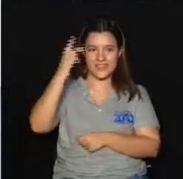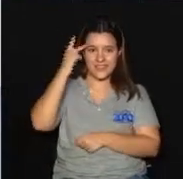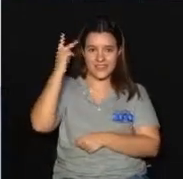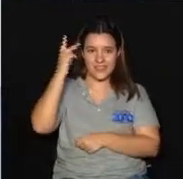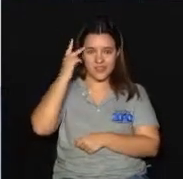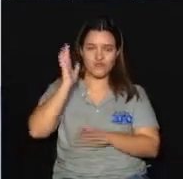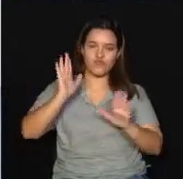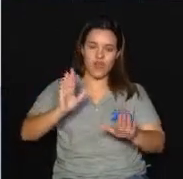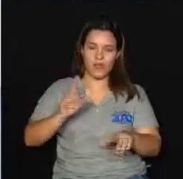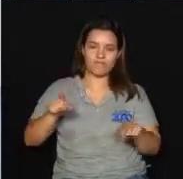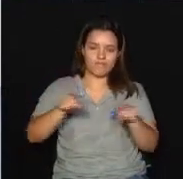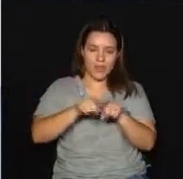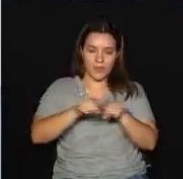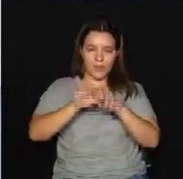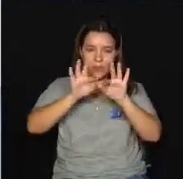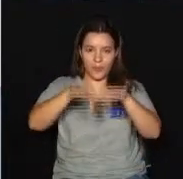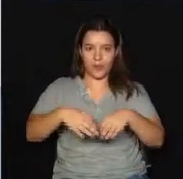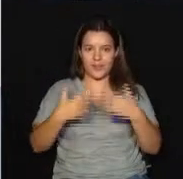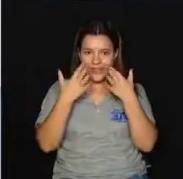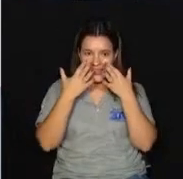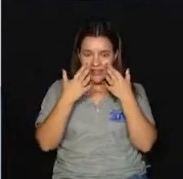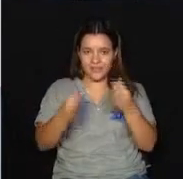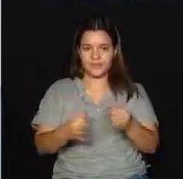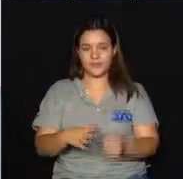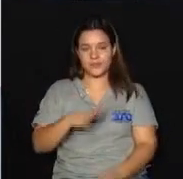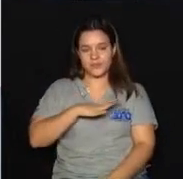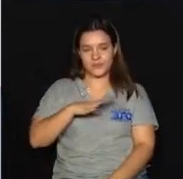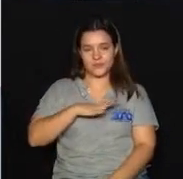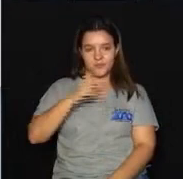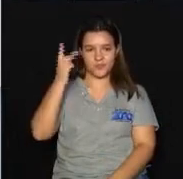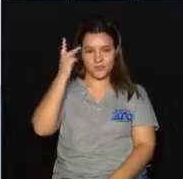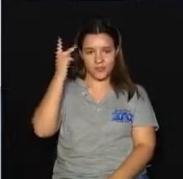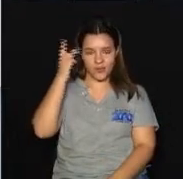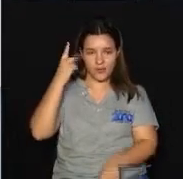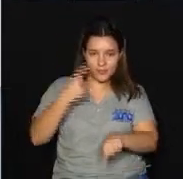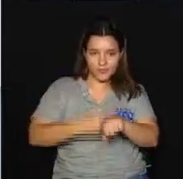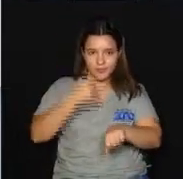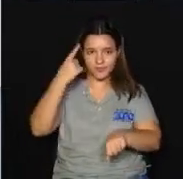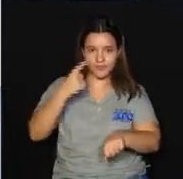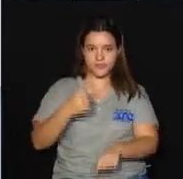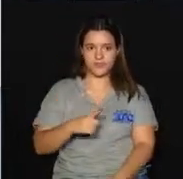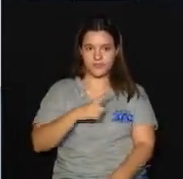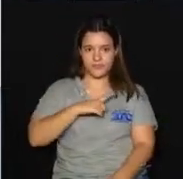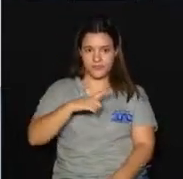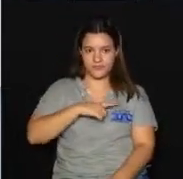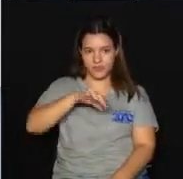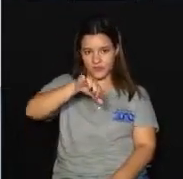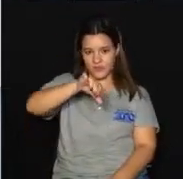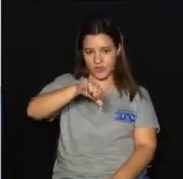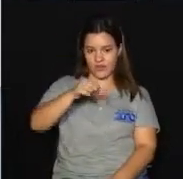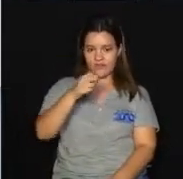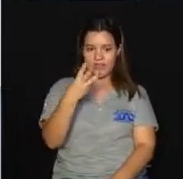Paulo, definida também. Atenção, hein? Cidade de São Paulo, neste momento, com